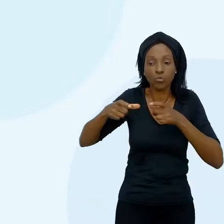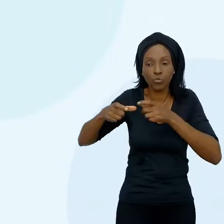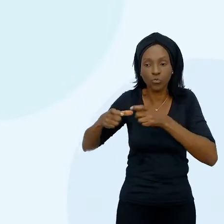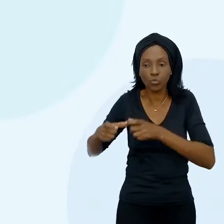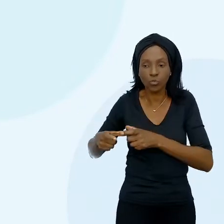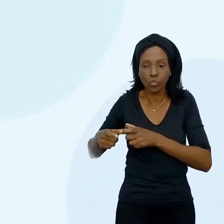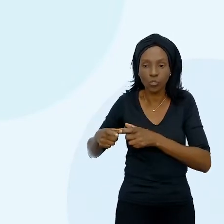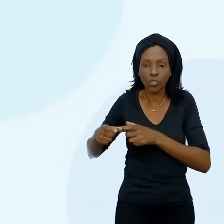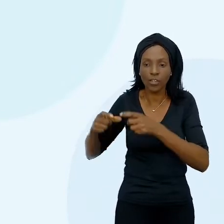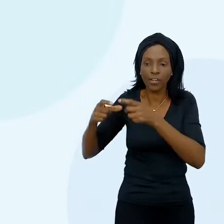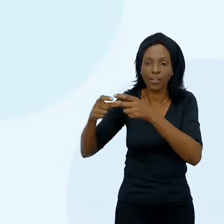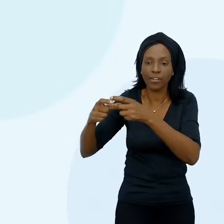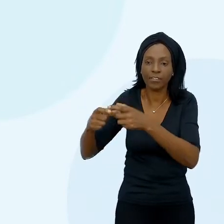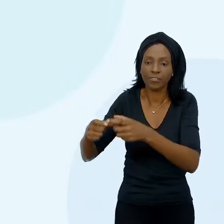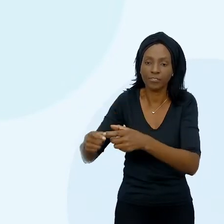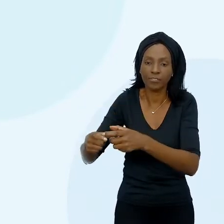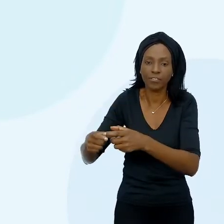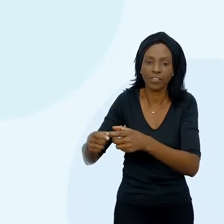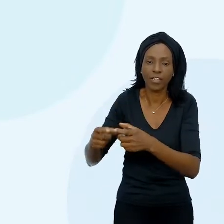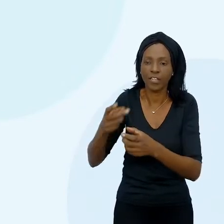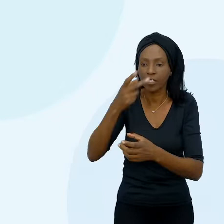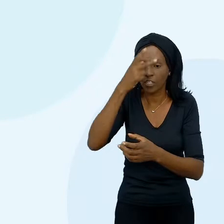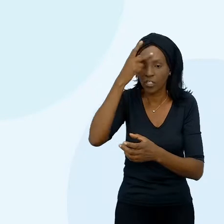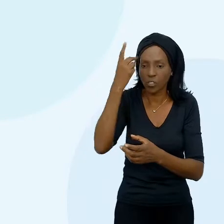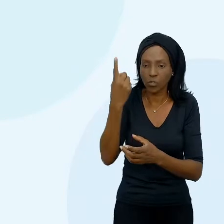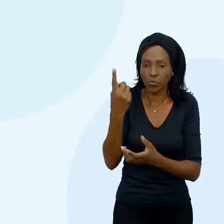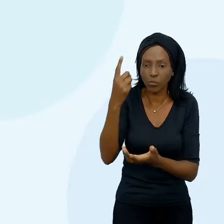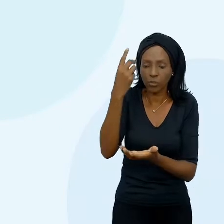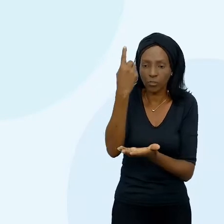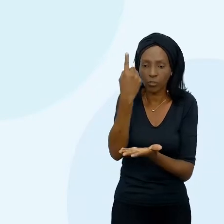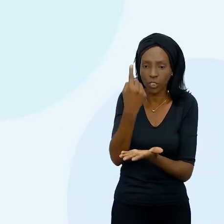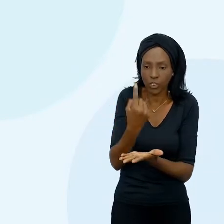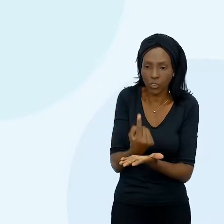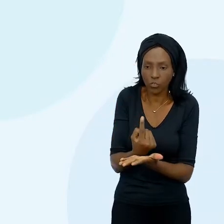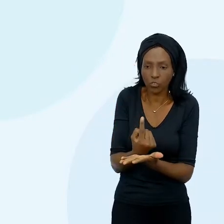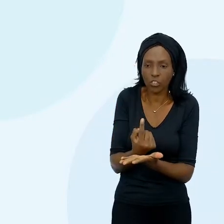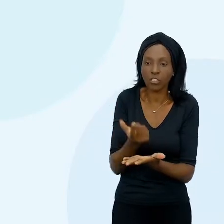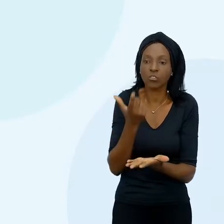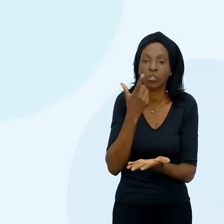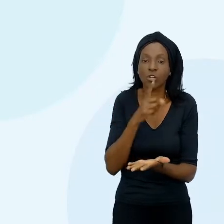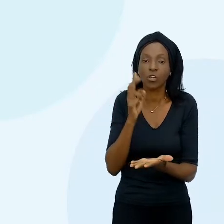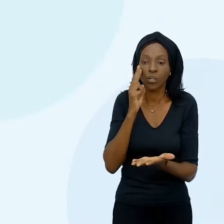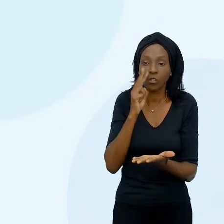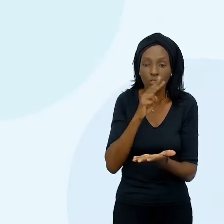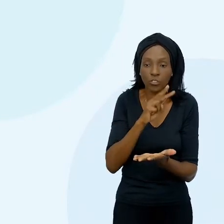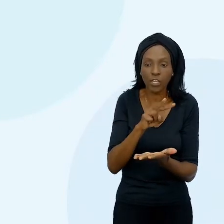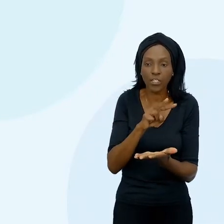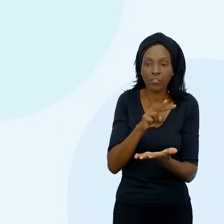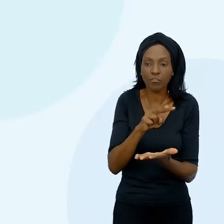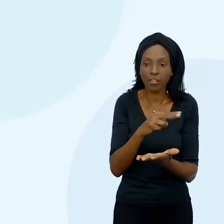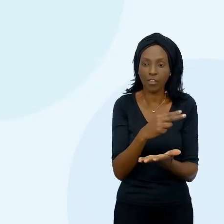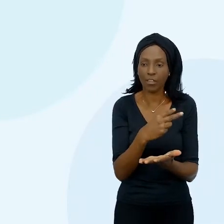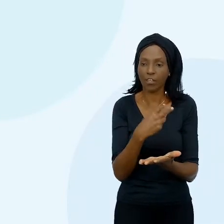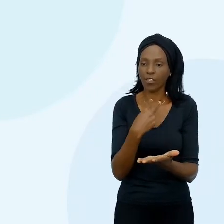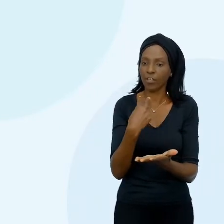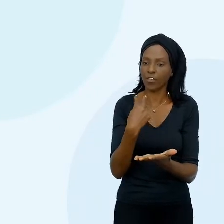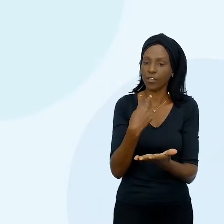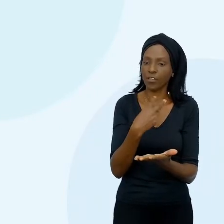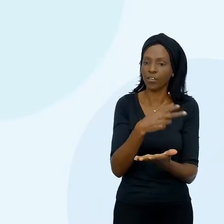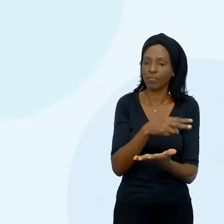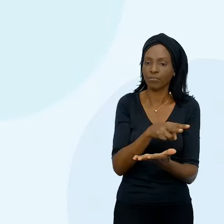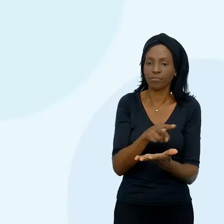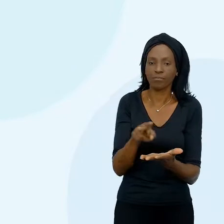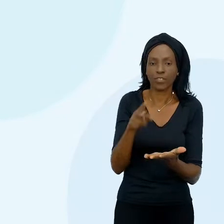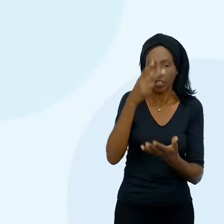forma que quem está no centro dessa prisão consegue ver tudo que as pessoas que estão nas extremidades, que seriam